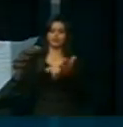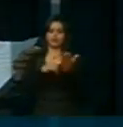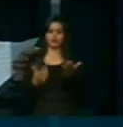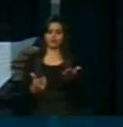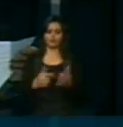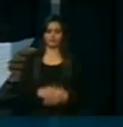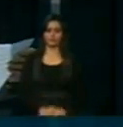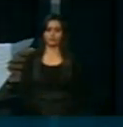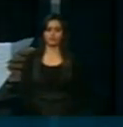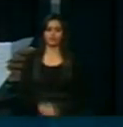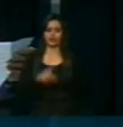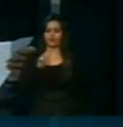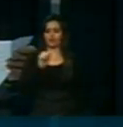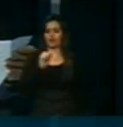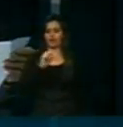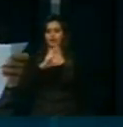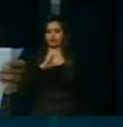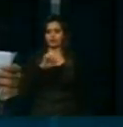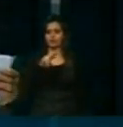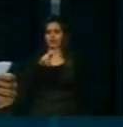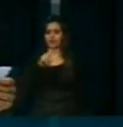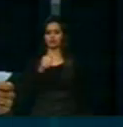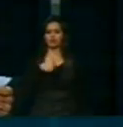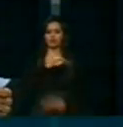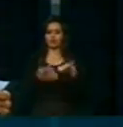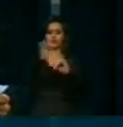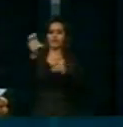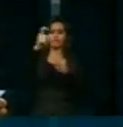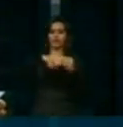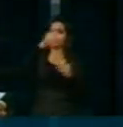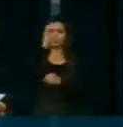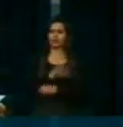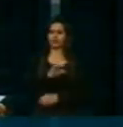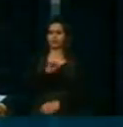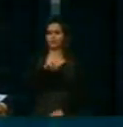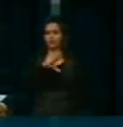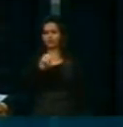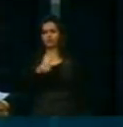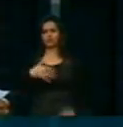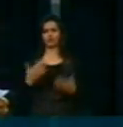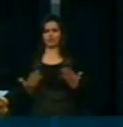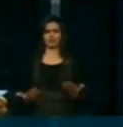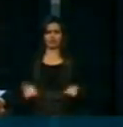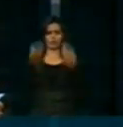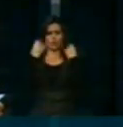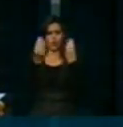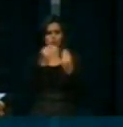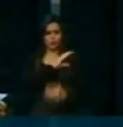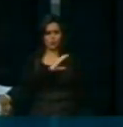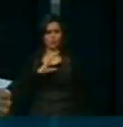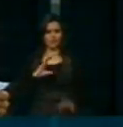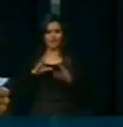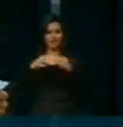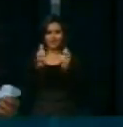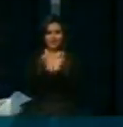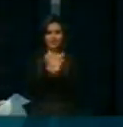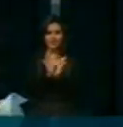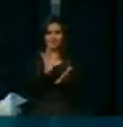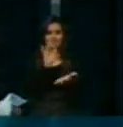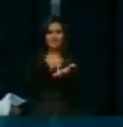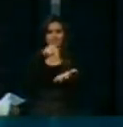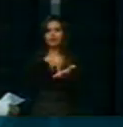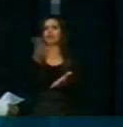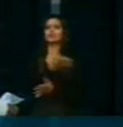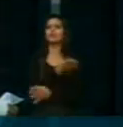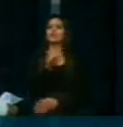novo. Lacerda anuncia a volta do país à democracia. Meu Deus do céu, que comissão da verdade é esse que quer reescrever essa